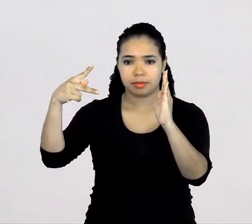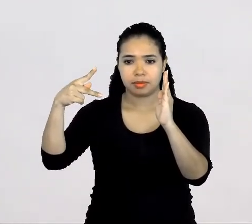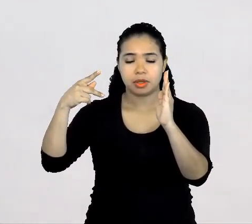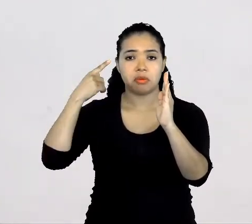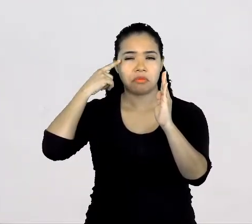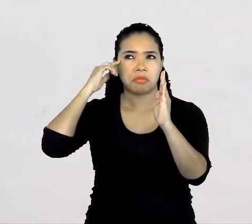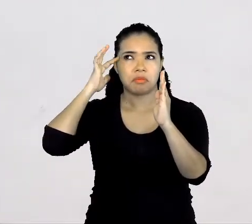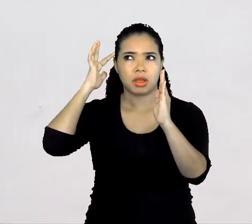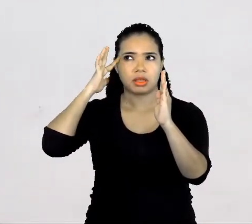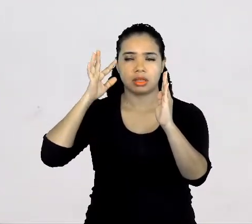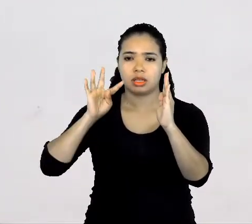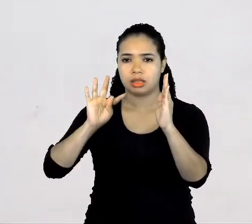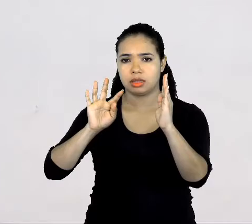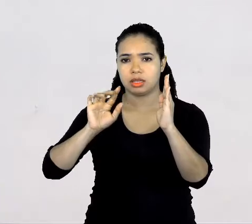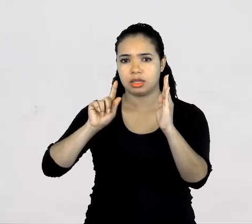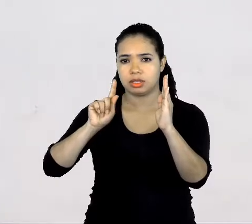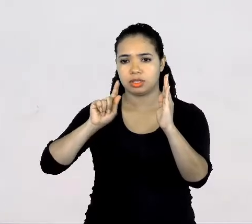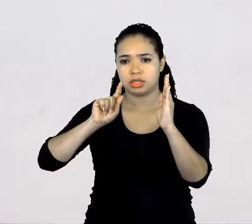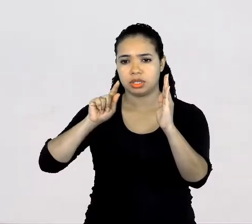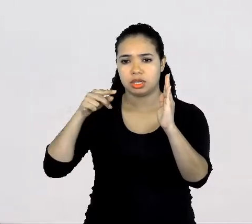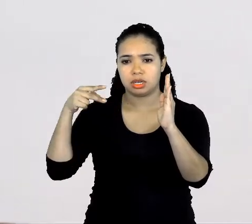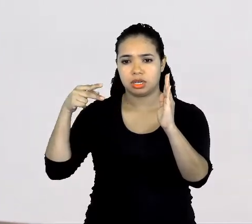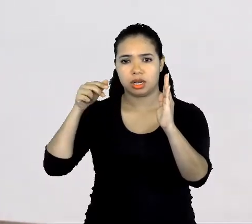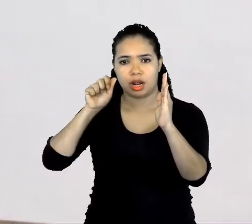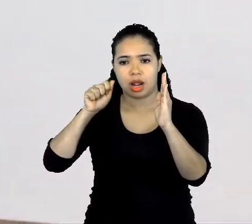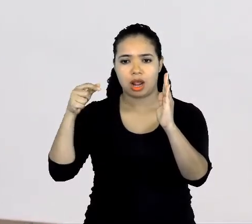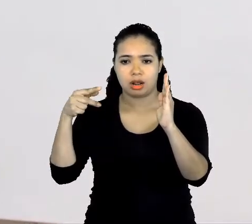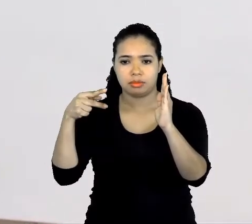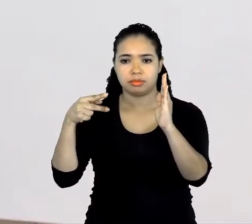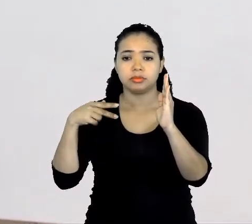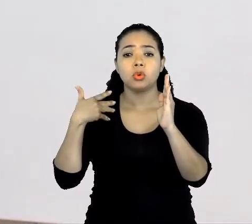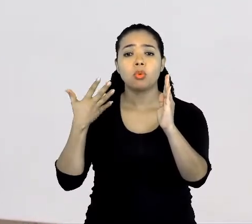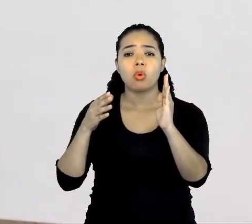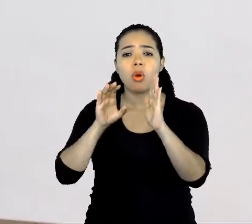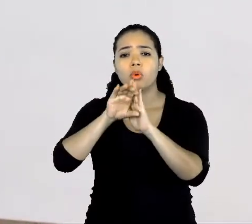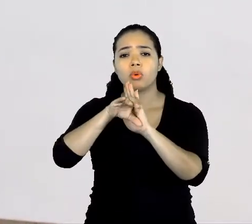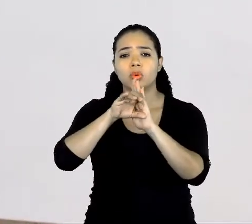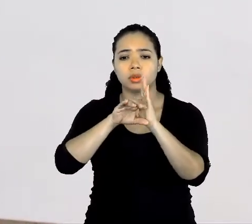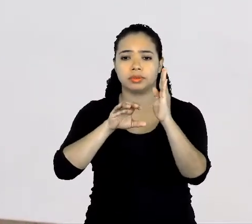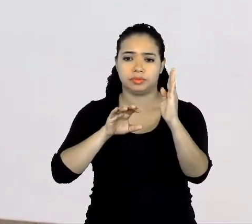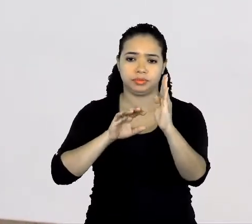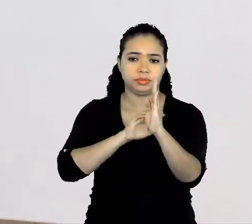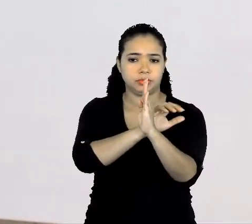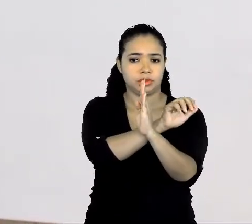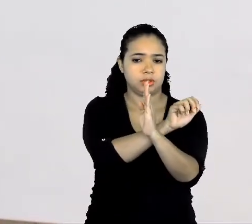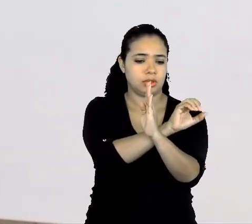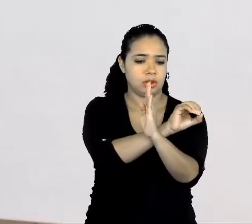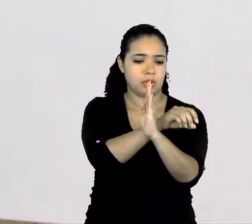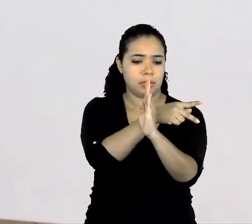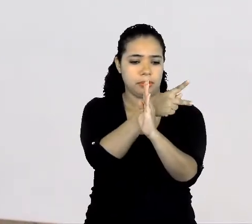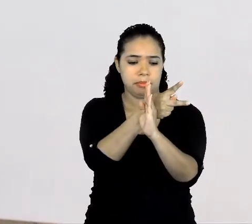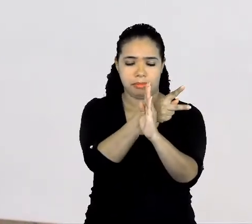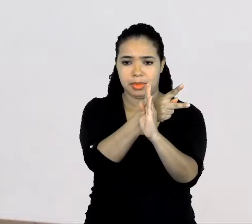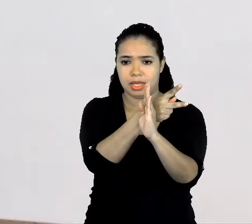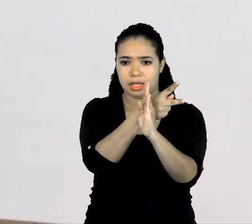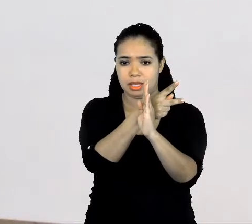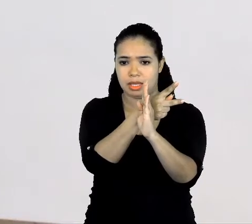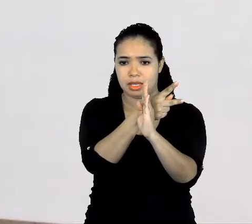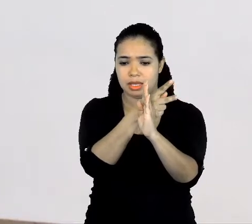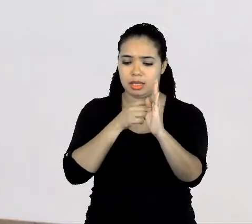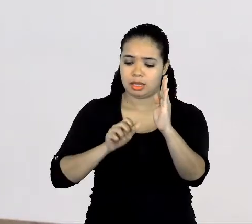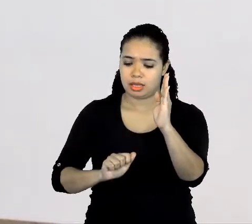ângulo A. Qual o conceito de tangente? Cateto oposto sobre o